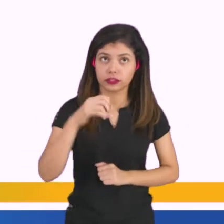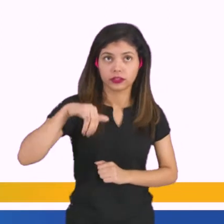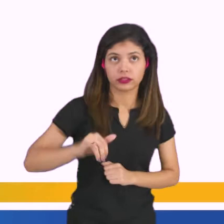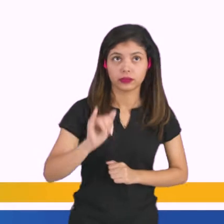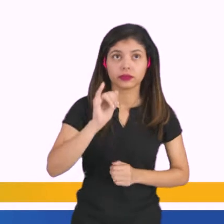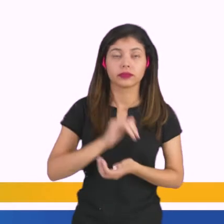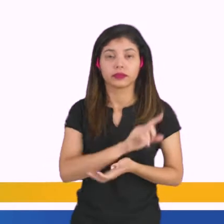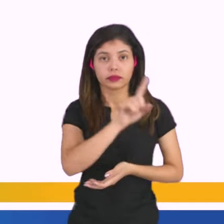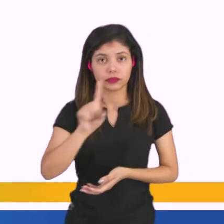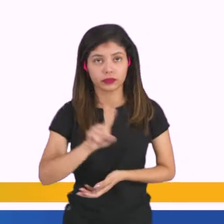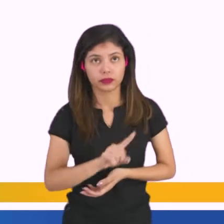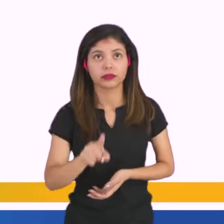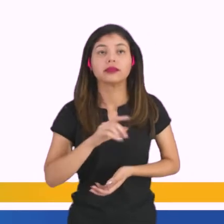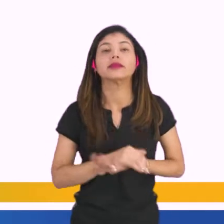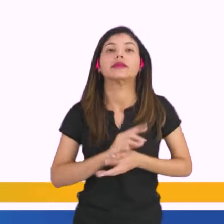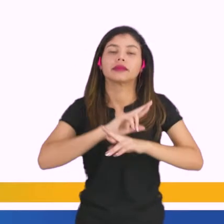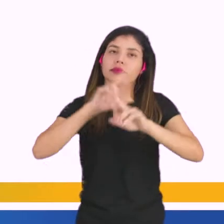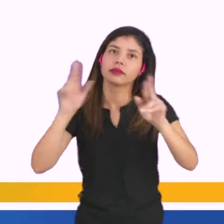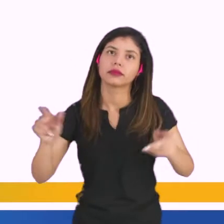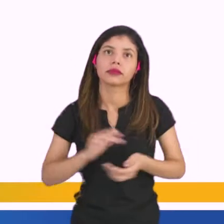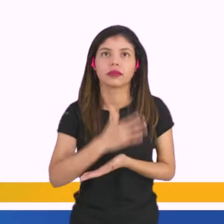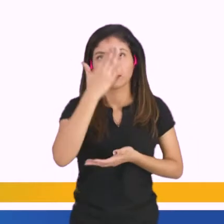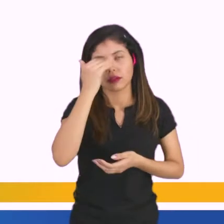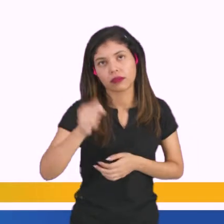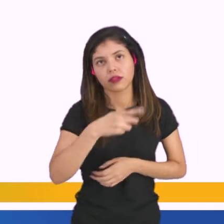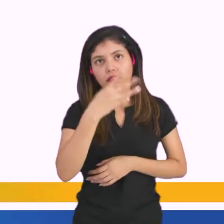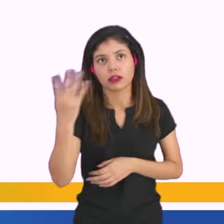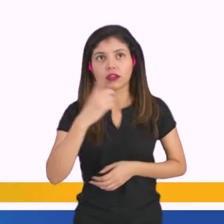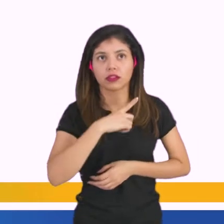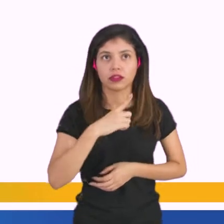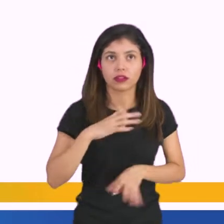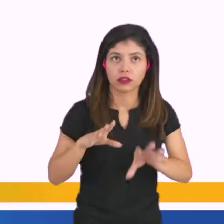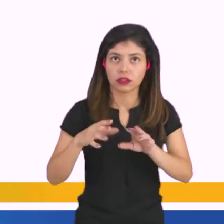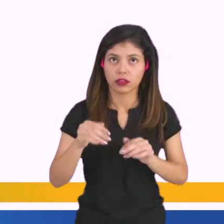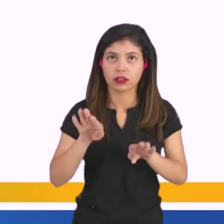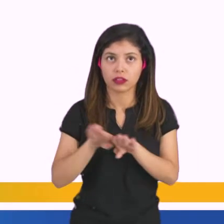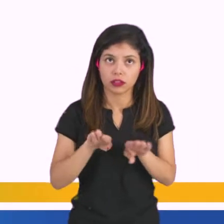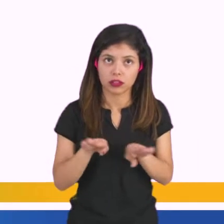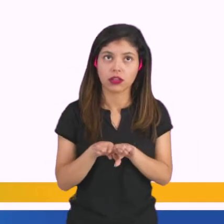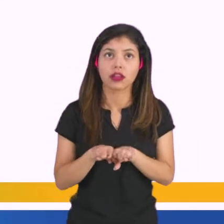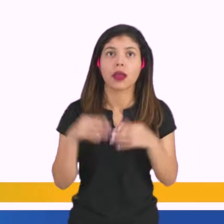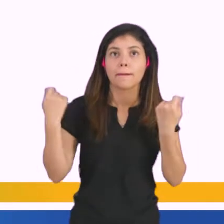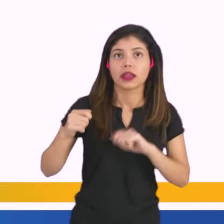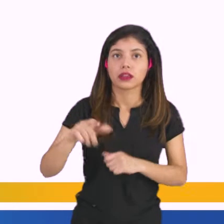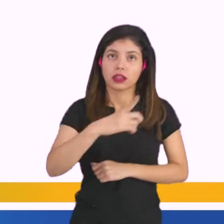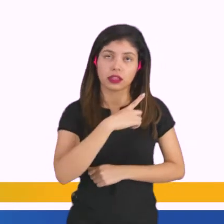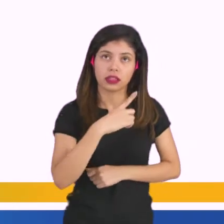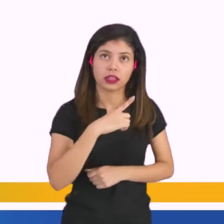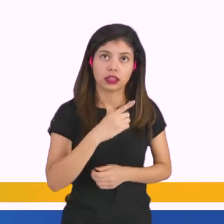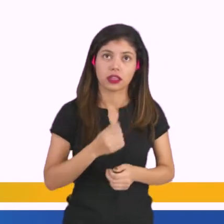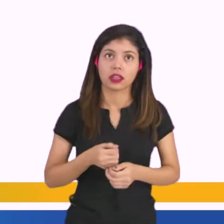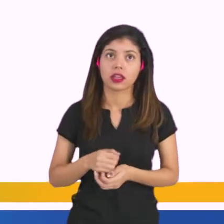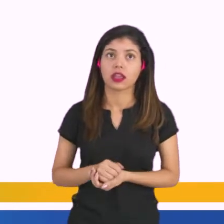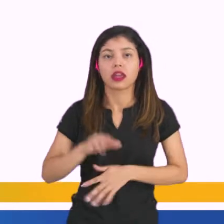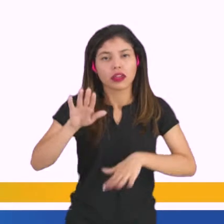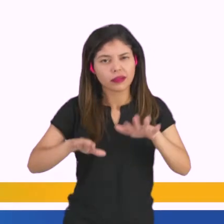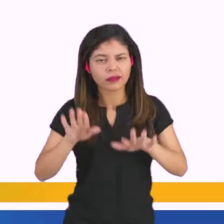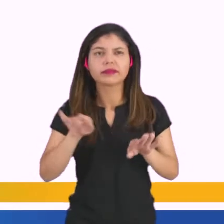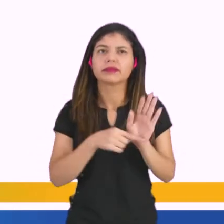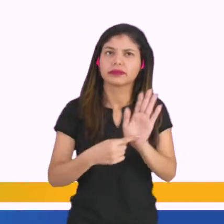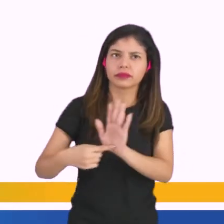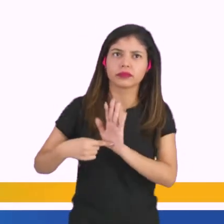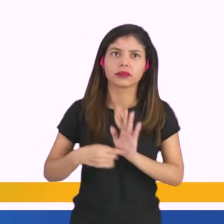x, y, z maneiras, para sabermos a quantidade de formas que essas decisões podem ser tomadas